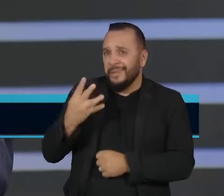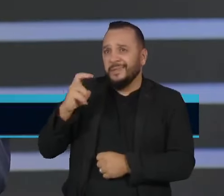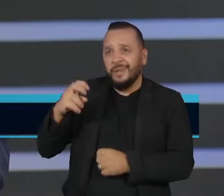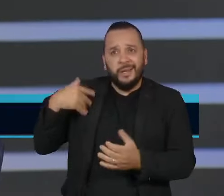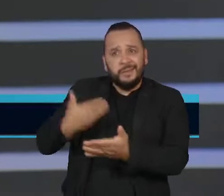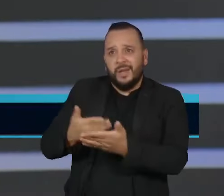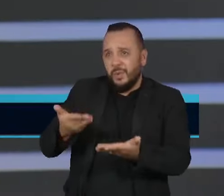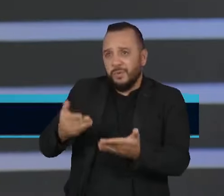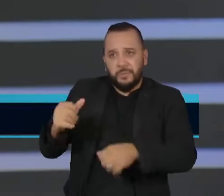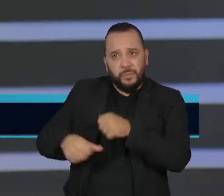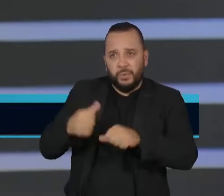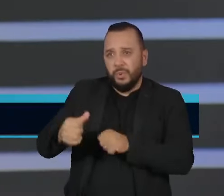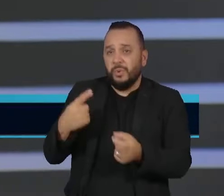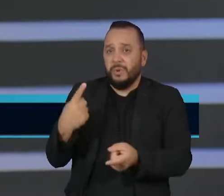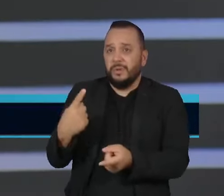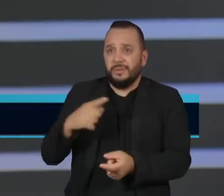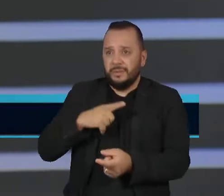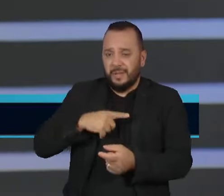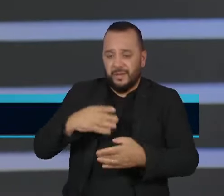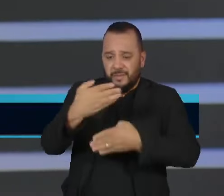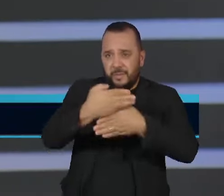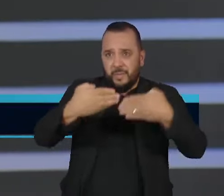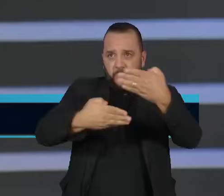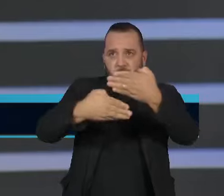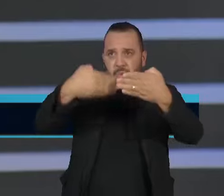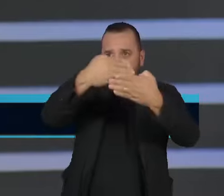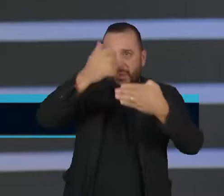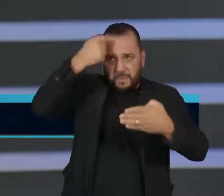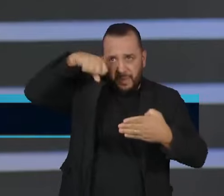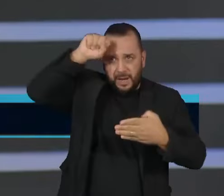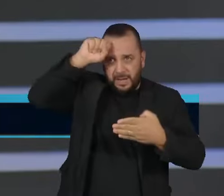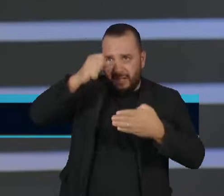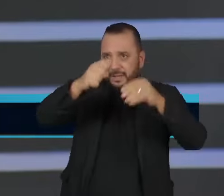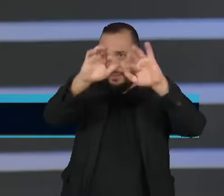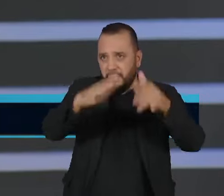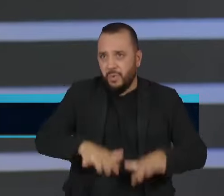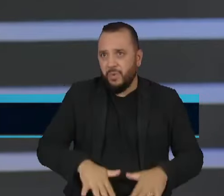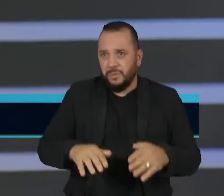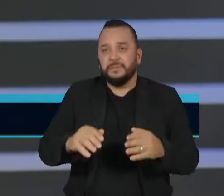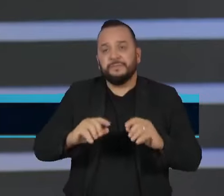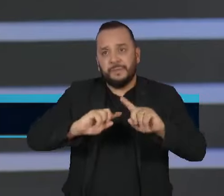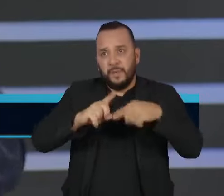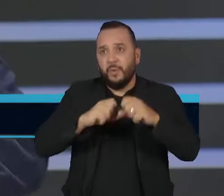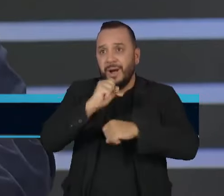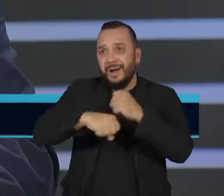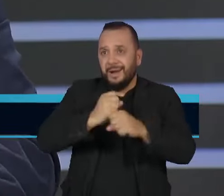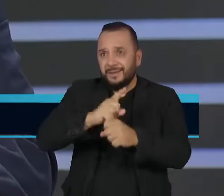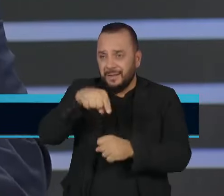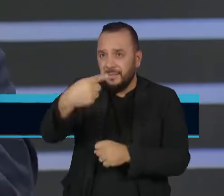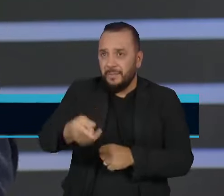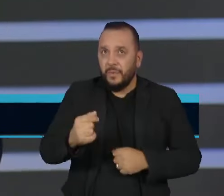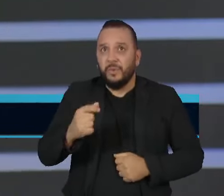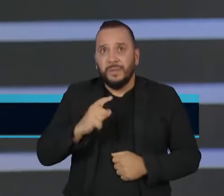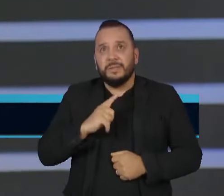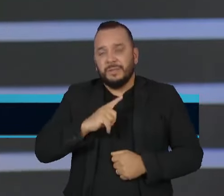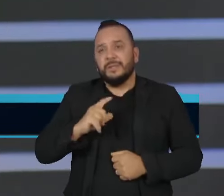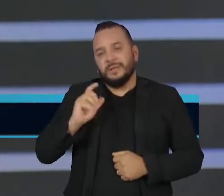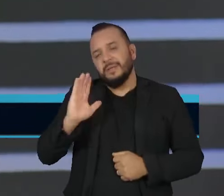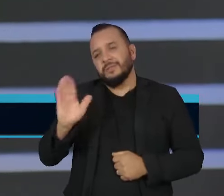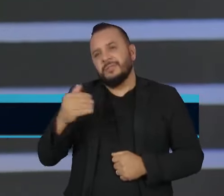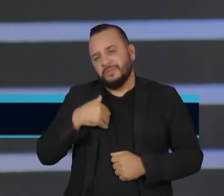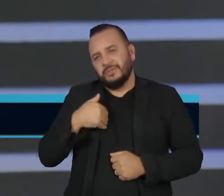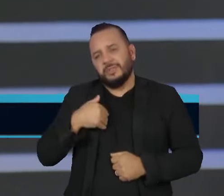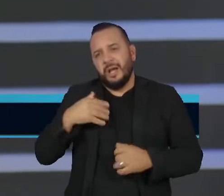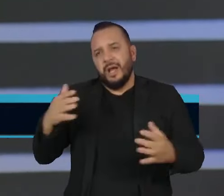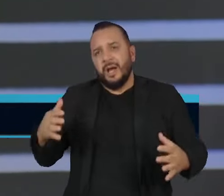mudanças. Foi o ano que caiu o Muro de Berlim, né, a 9 de novembro. No ano seguinte, em outubro, se reunificou a Alemanha, o que era